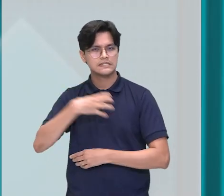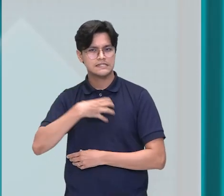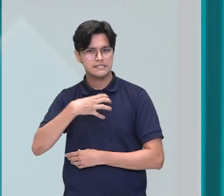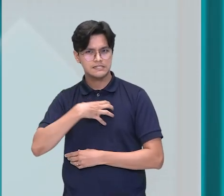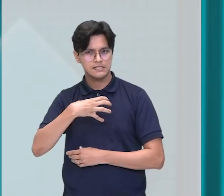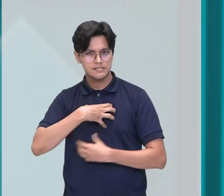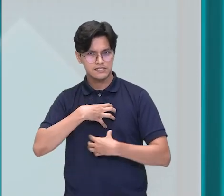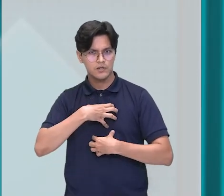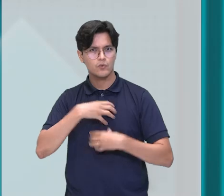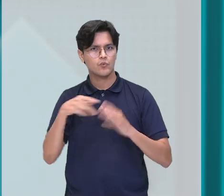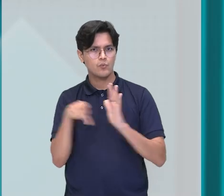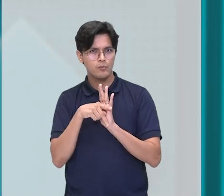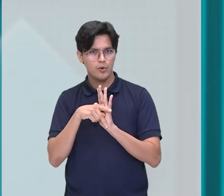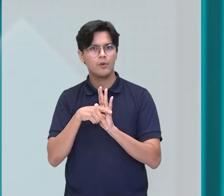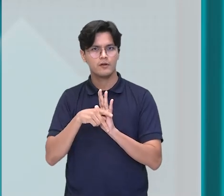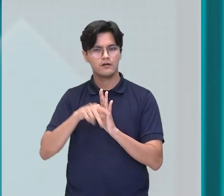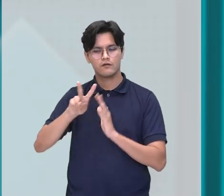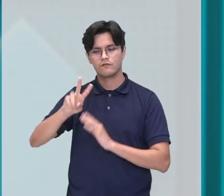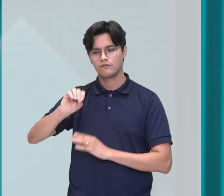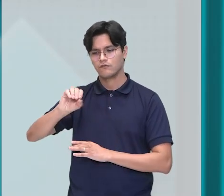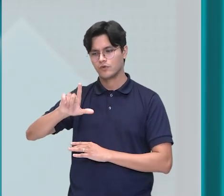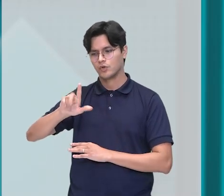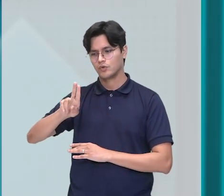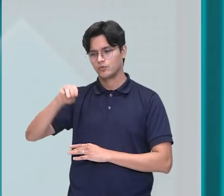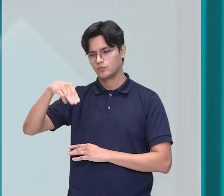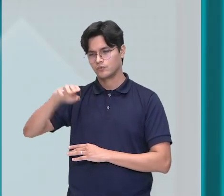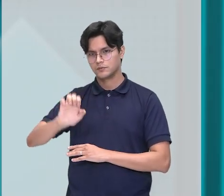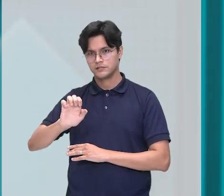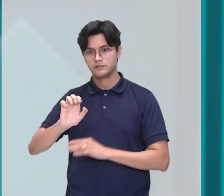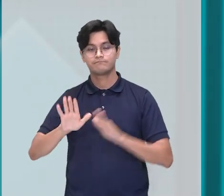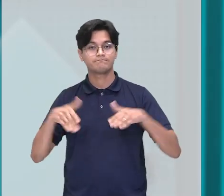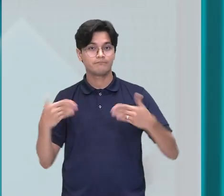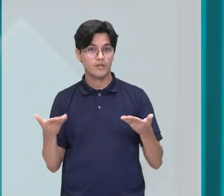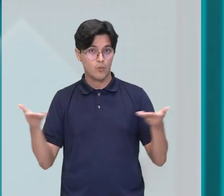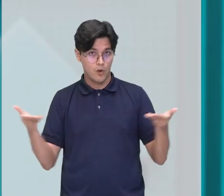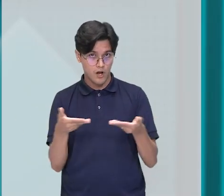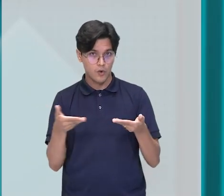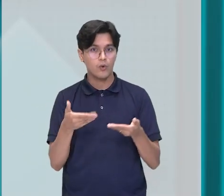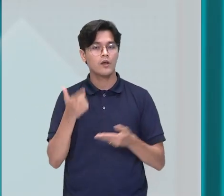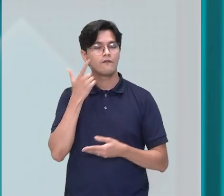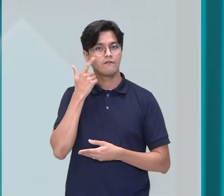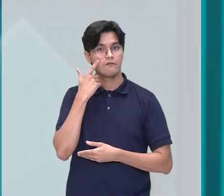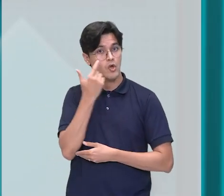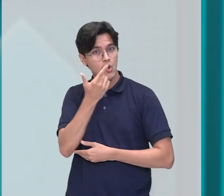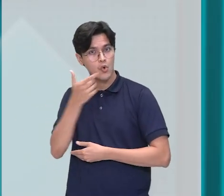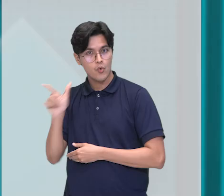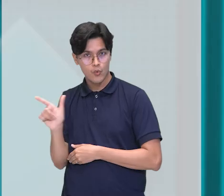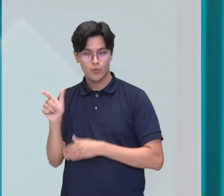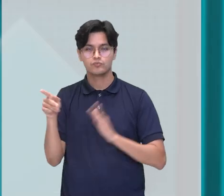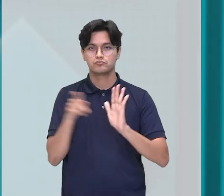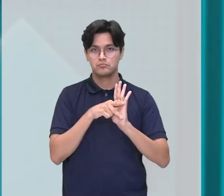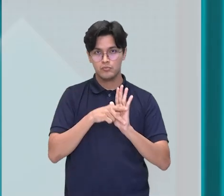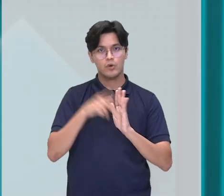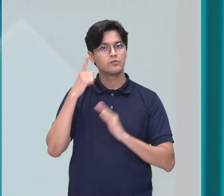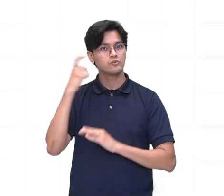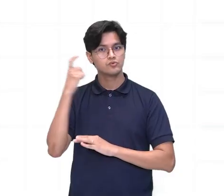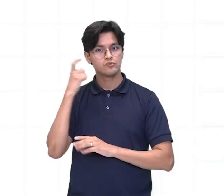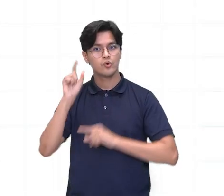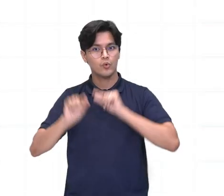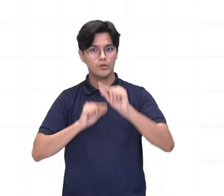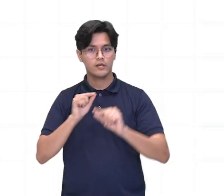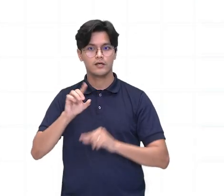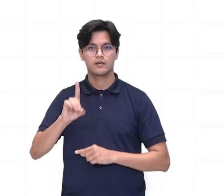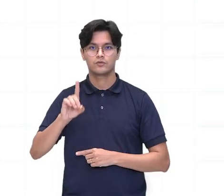de volume. Então, vamos ver agora outro parâmetro do som, que é a